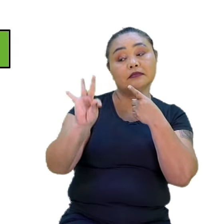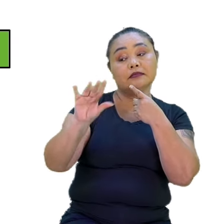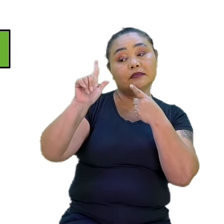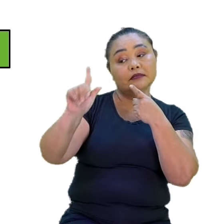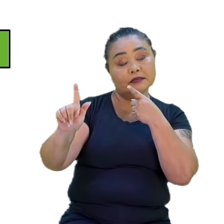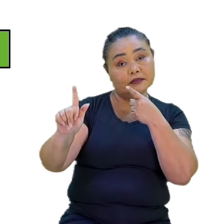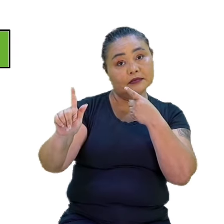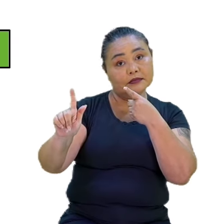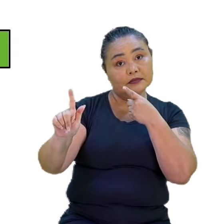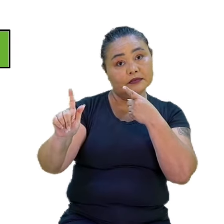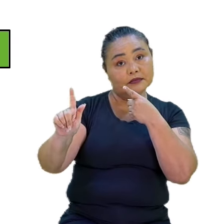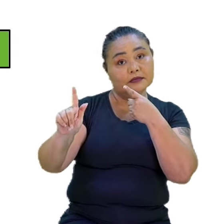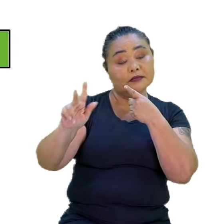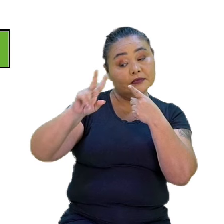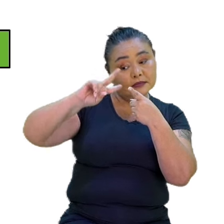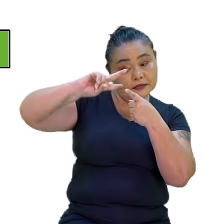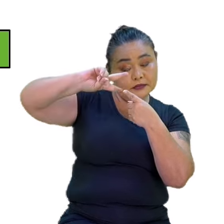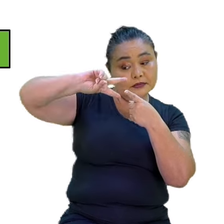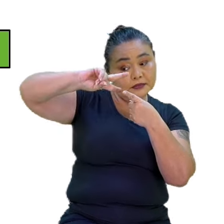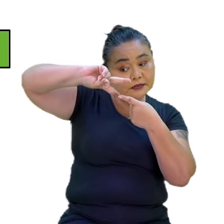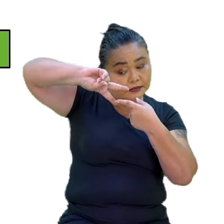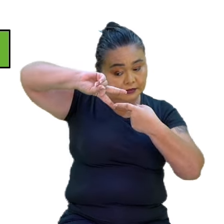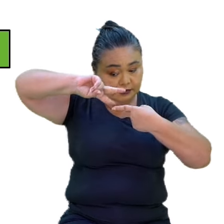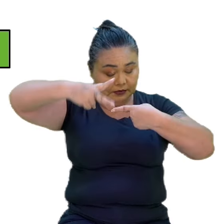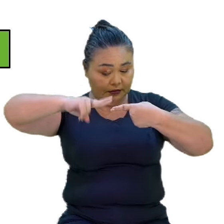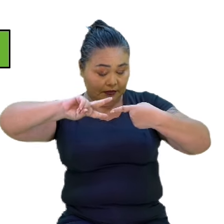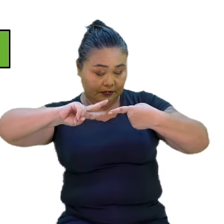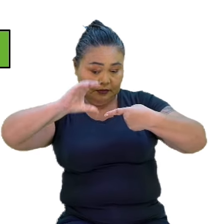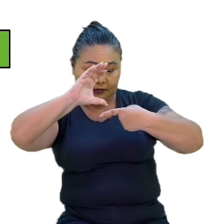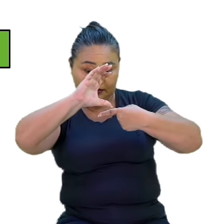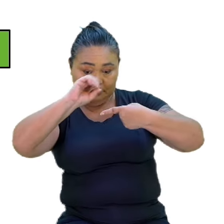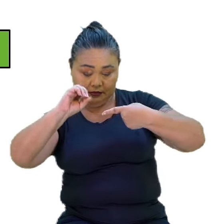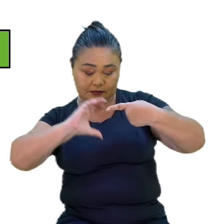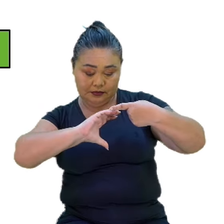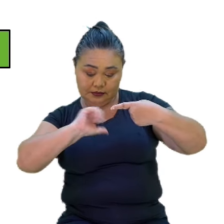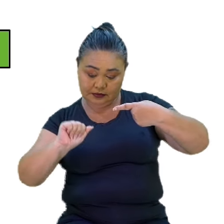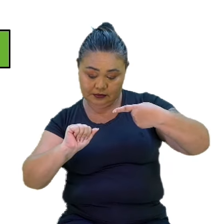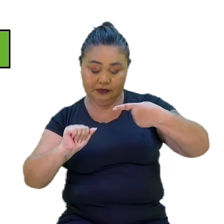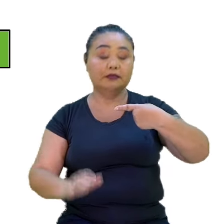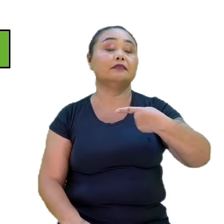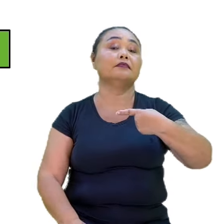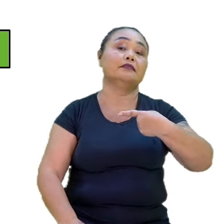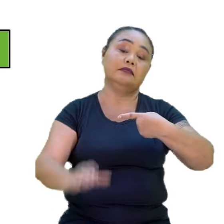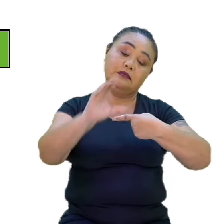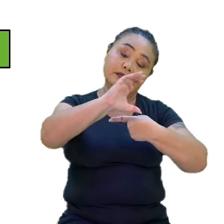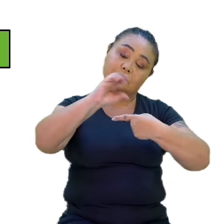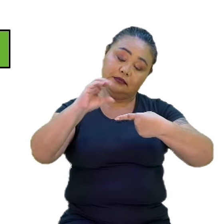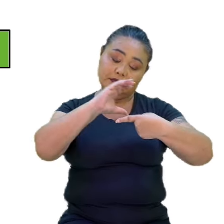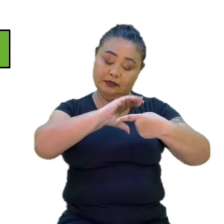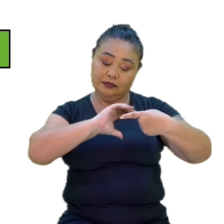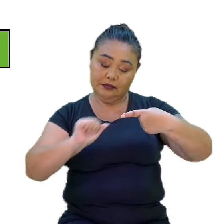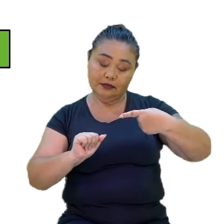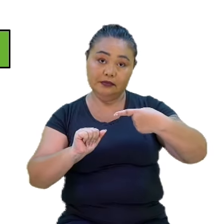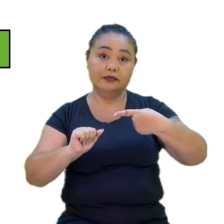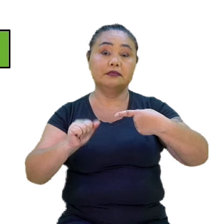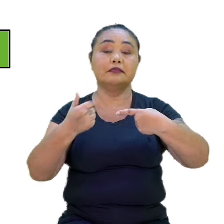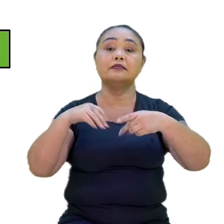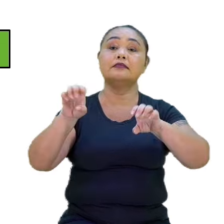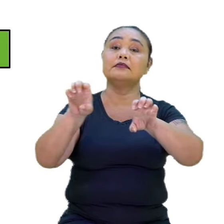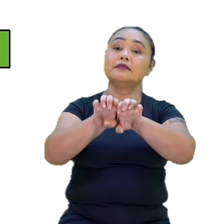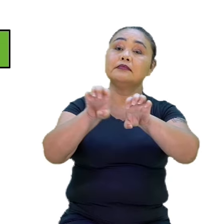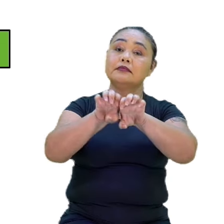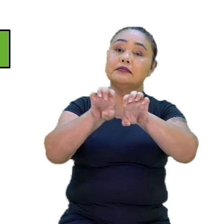aí envolve os dois catetos a tangente é o cateto oposto dividido pel cateto AD coca da mesma forma essas equações podem estar